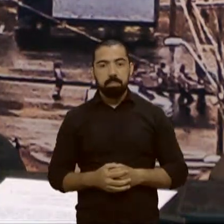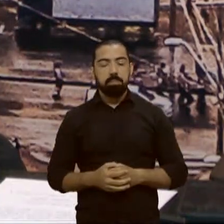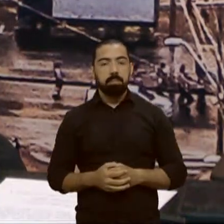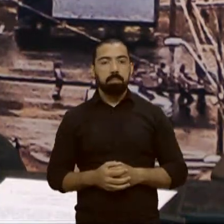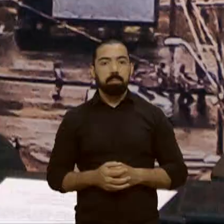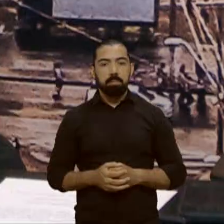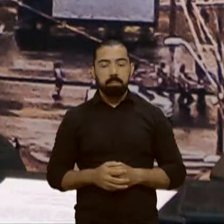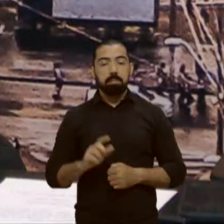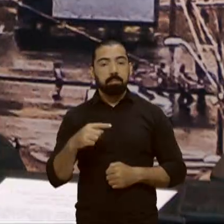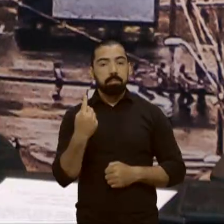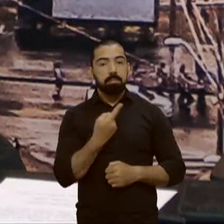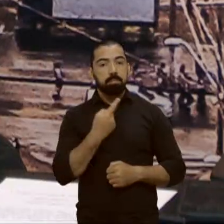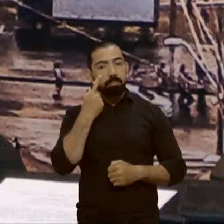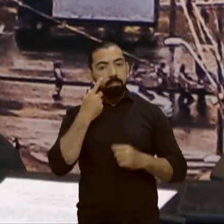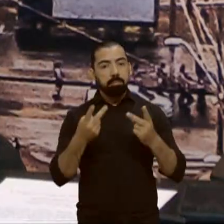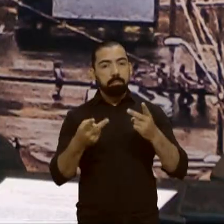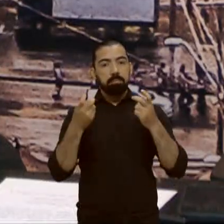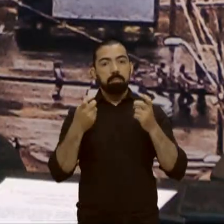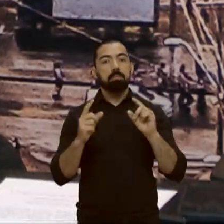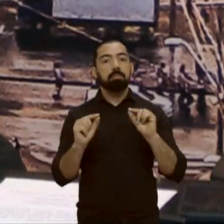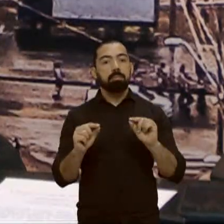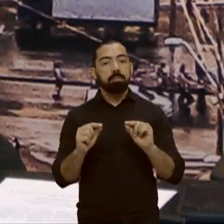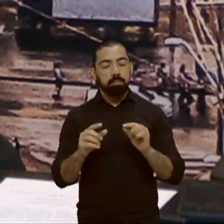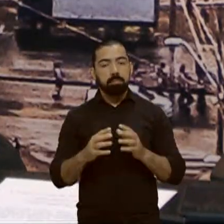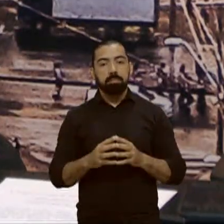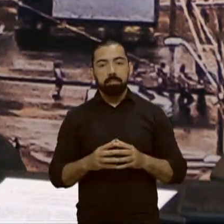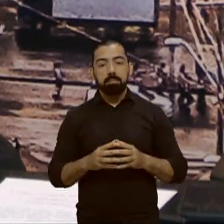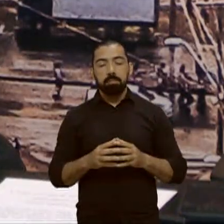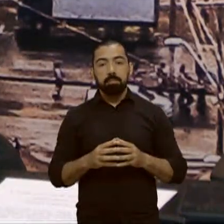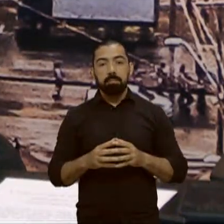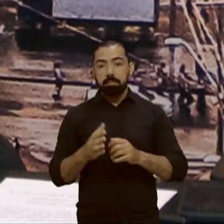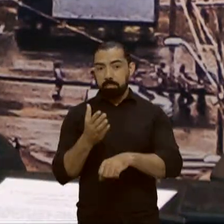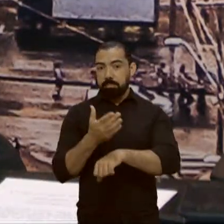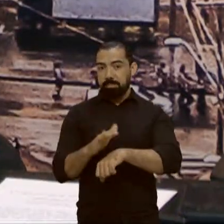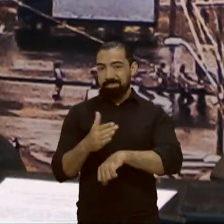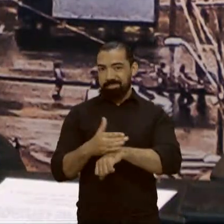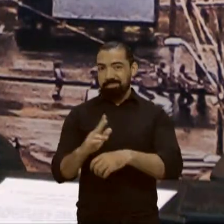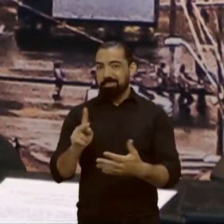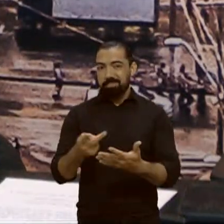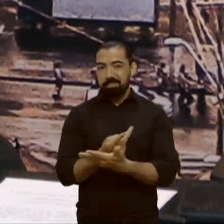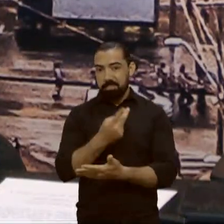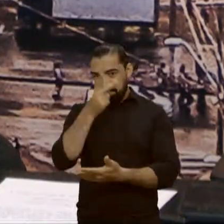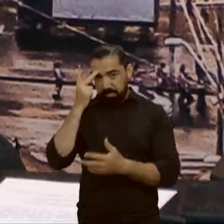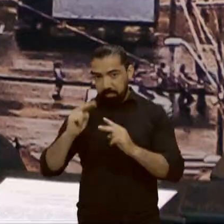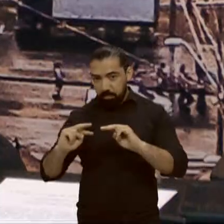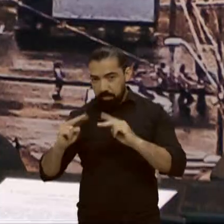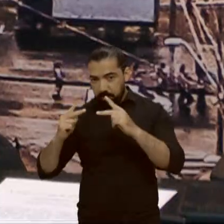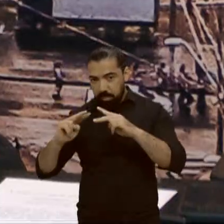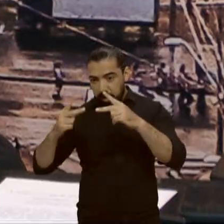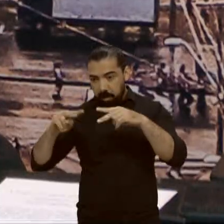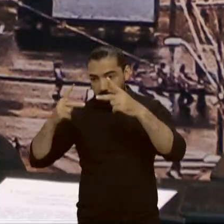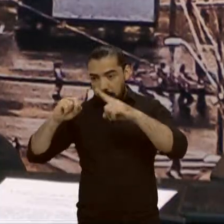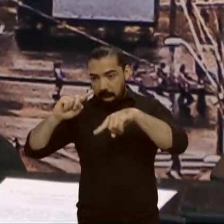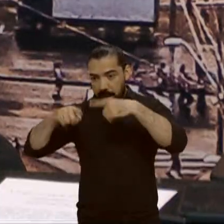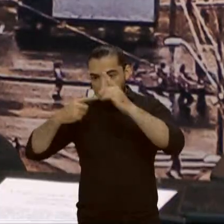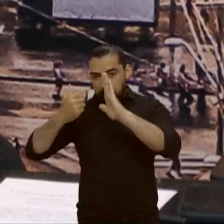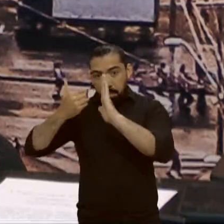nós verificamos que realmente essa prática de aumentar os preços para